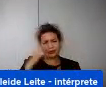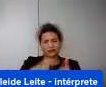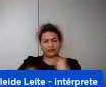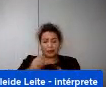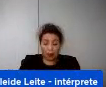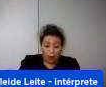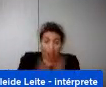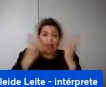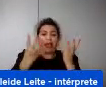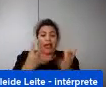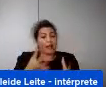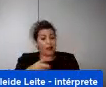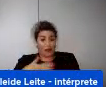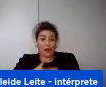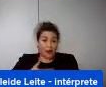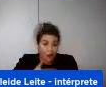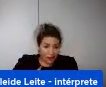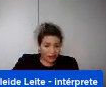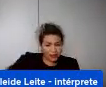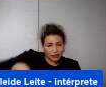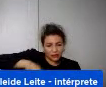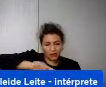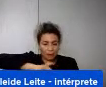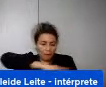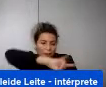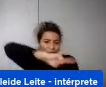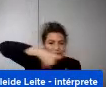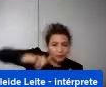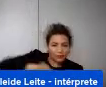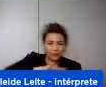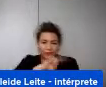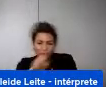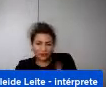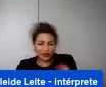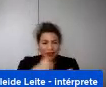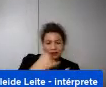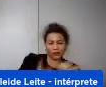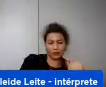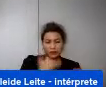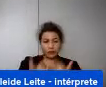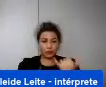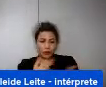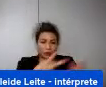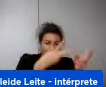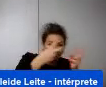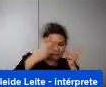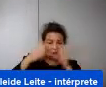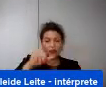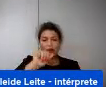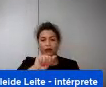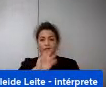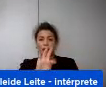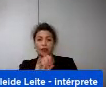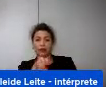truques deles, gostam de manipular essa inferência ativa do cérebro e